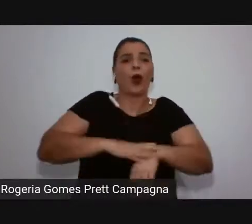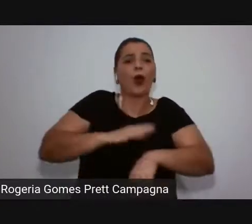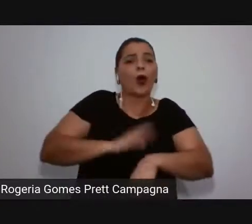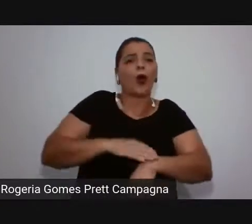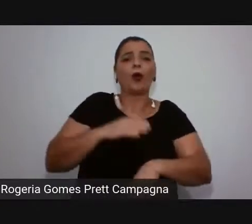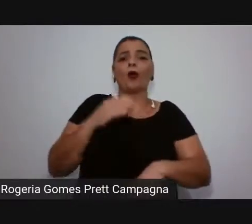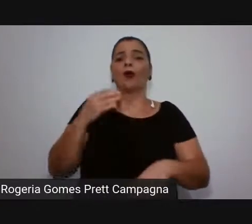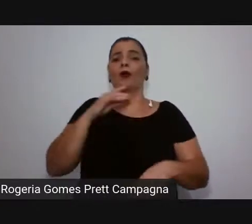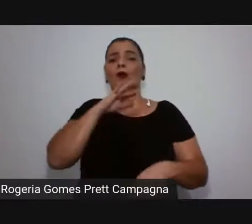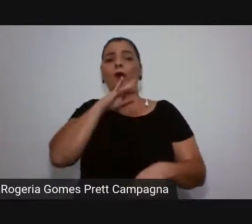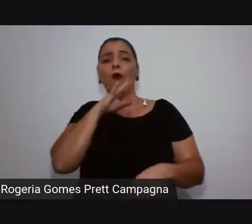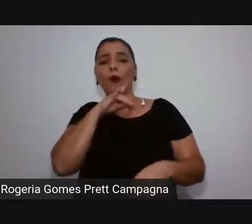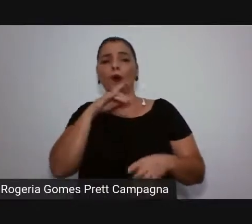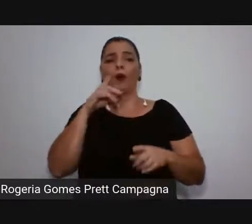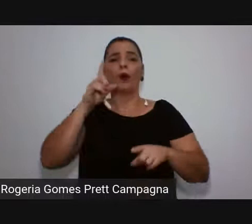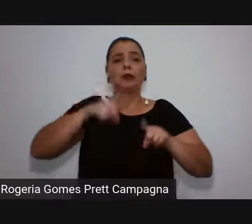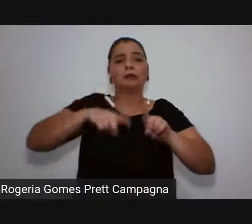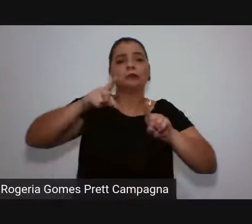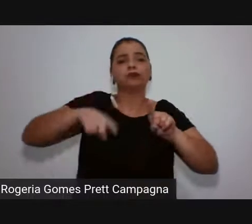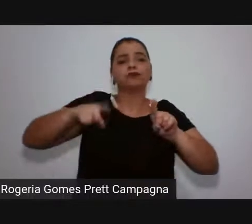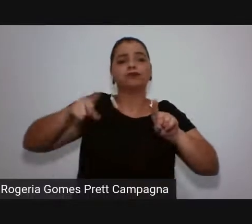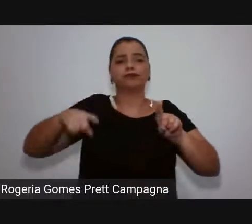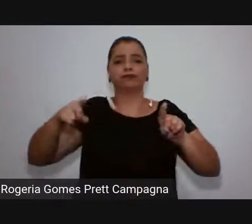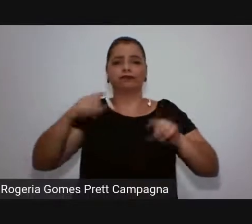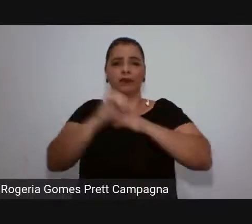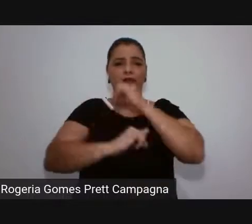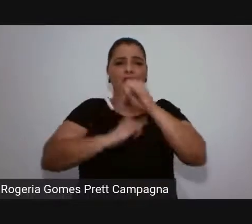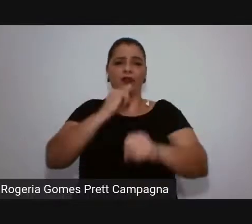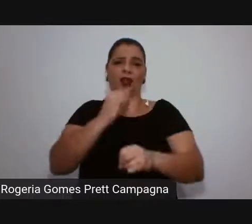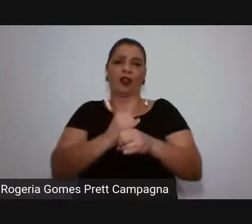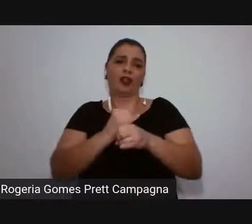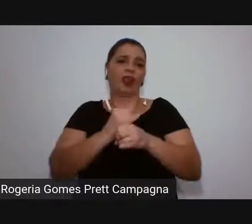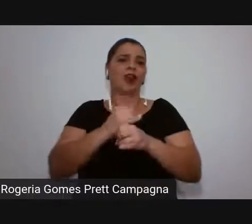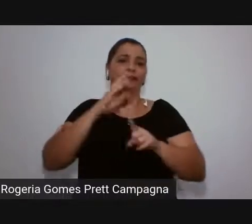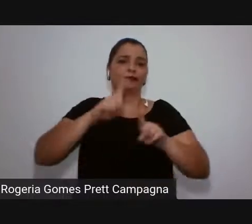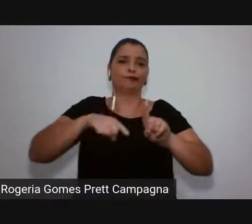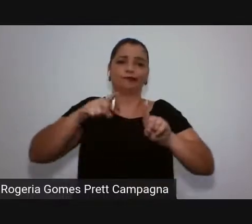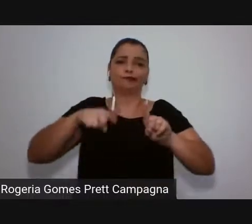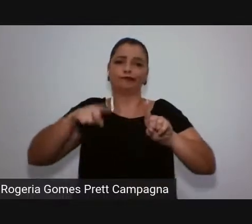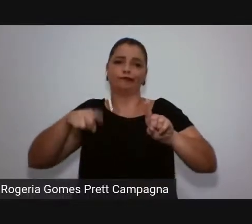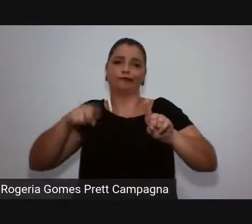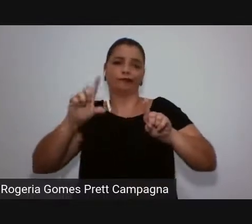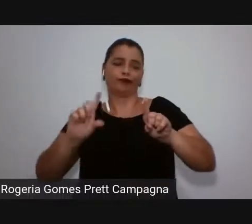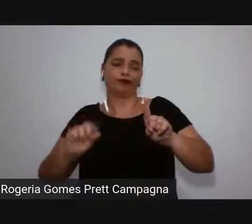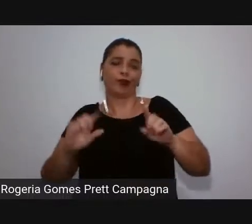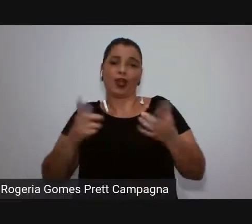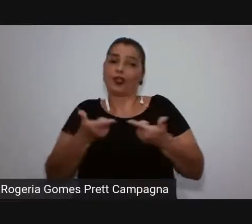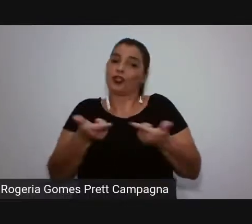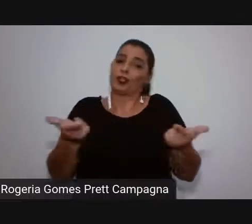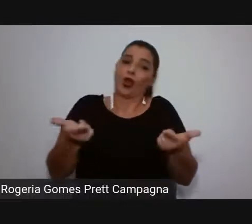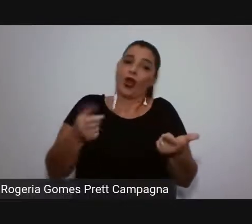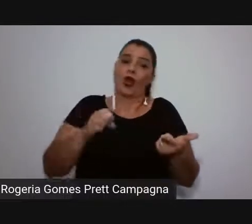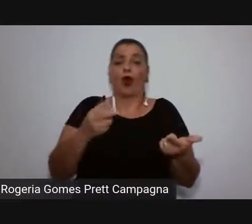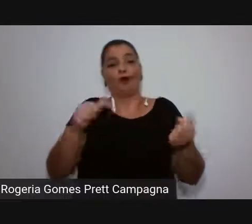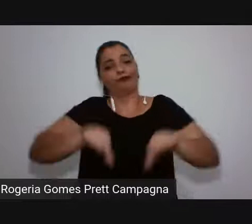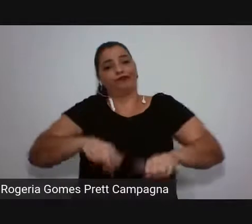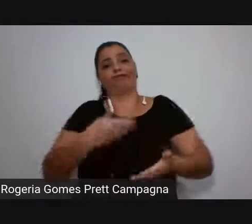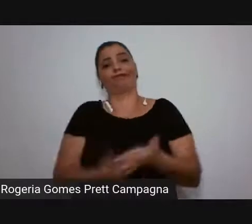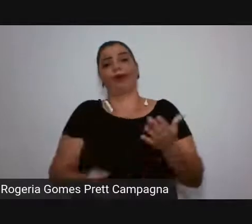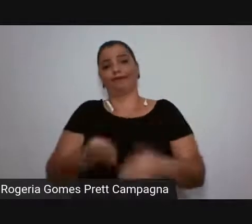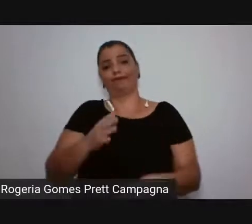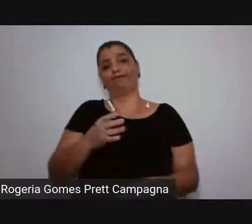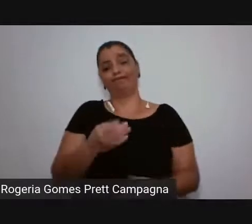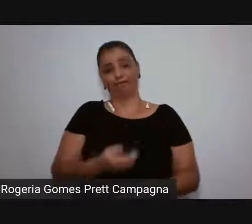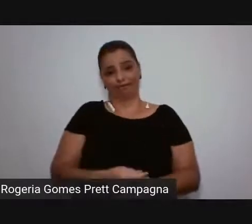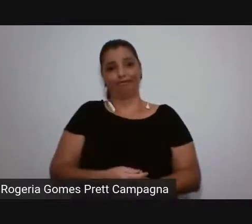momento de instabilidade da rede, né? É uma questão, às vezes, meramente de sorte e de azar. E para situações como